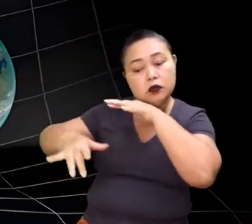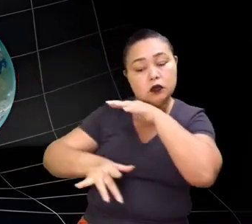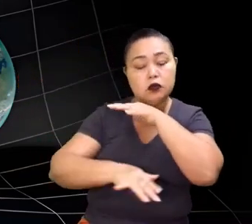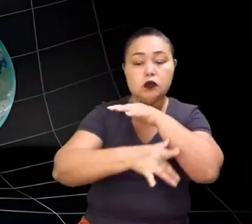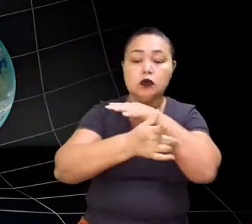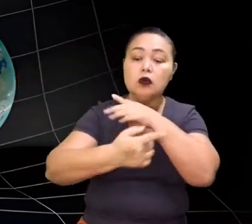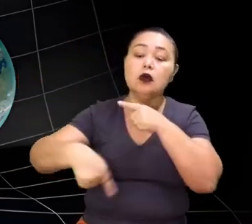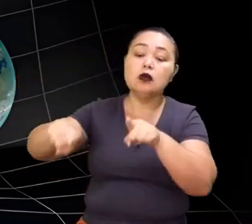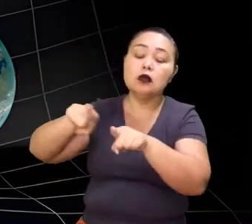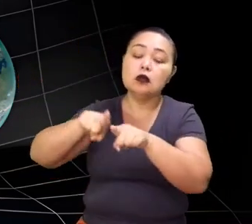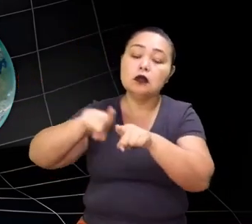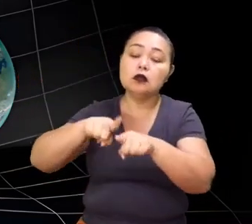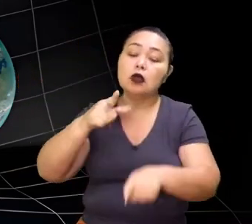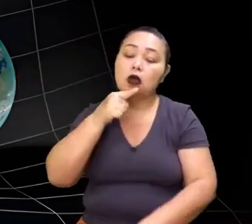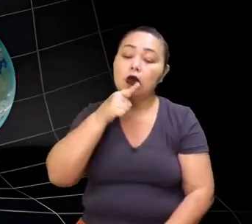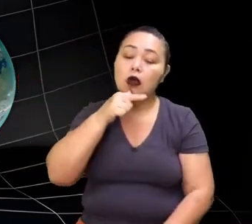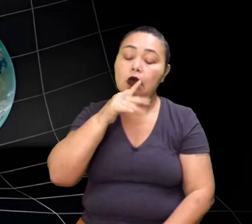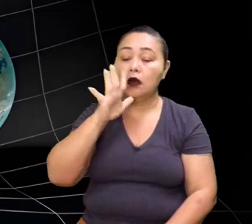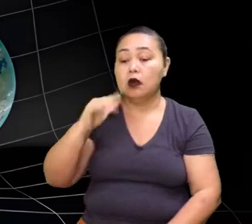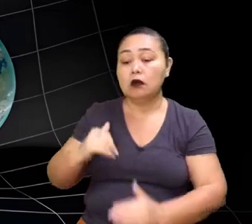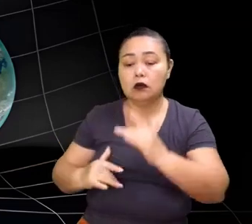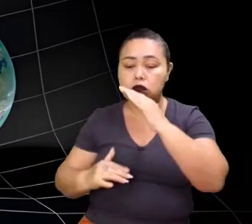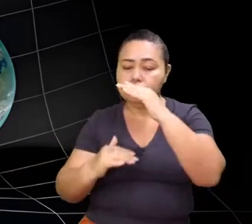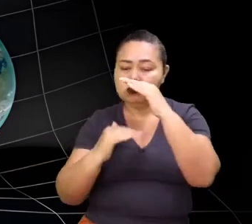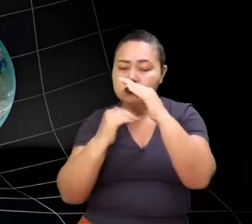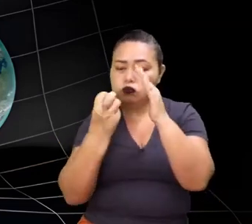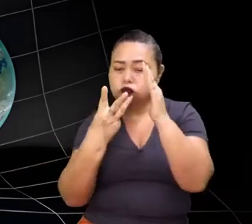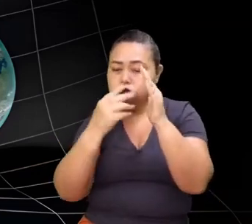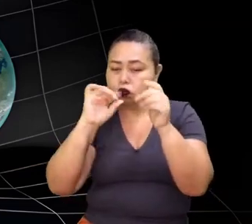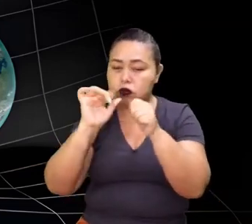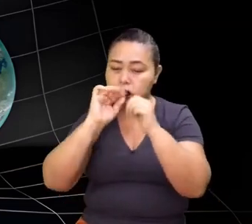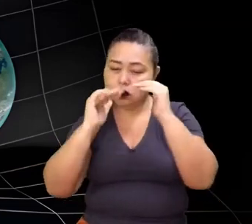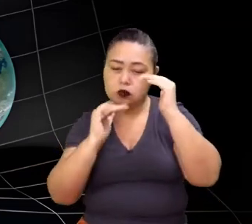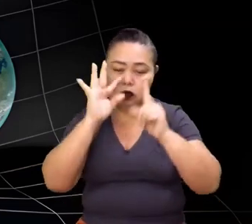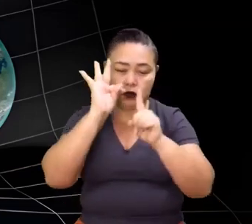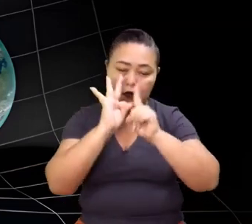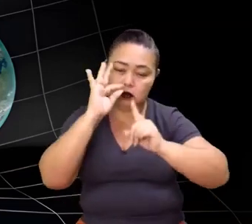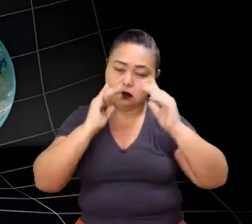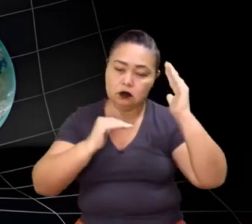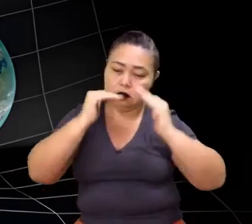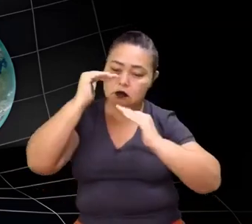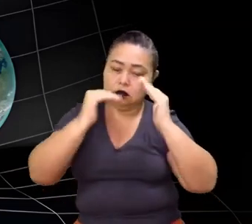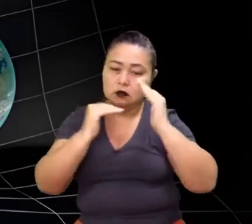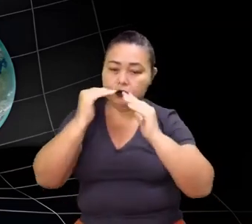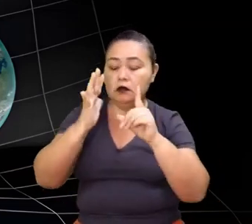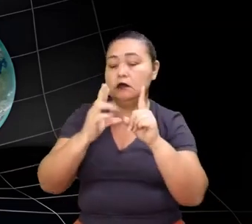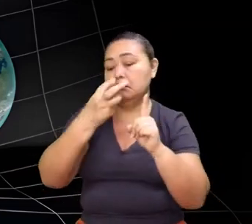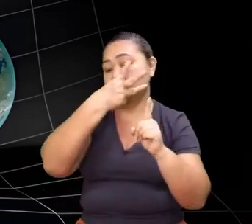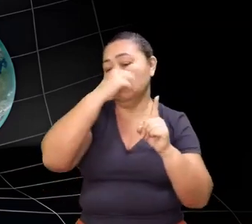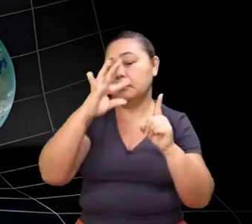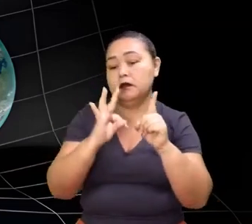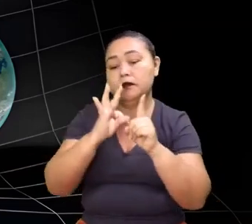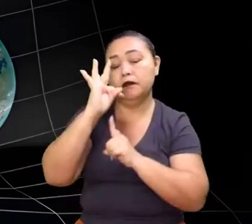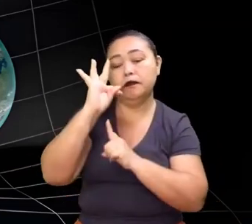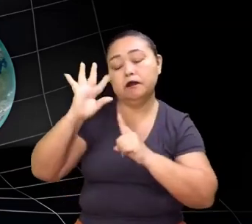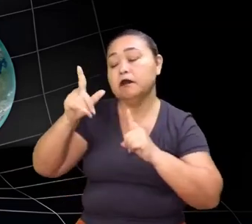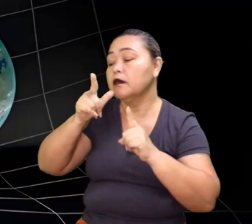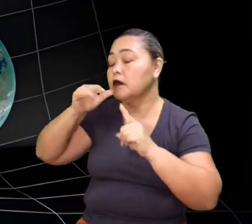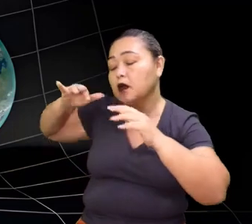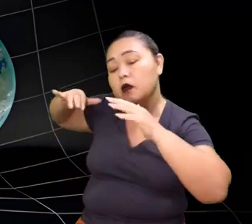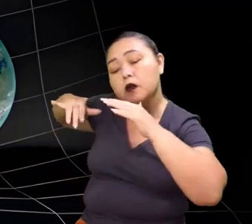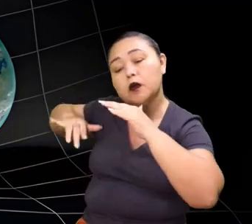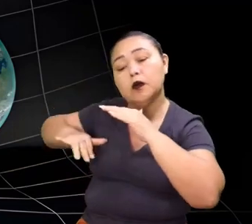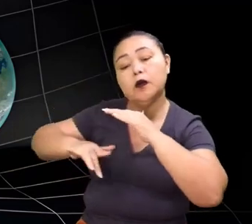água pesada como ela tá em torno de 300 GC fica controlando a temperatura 300 GC quando a água entra